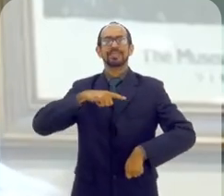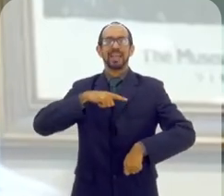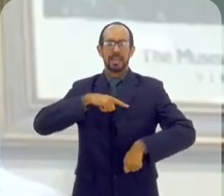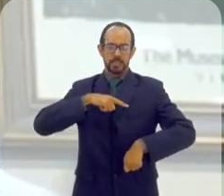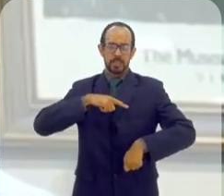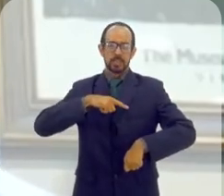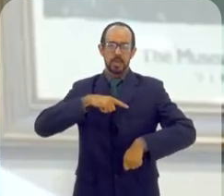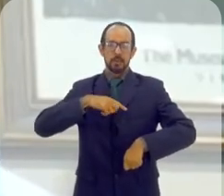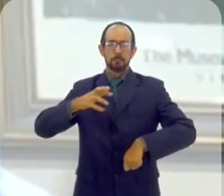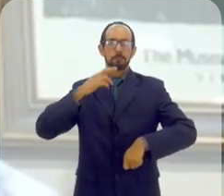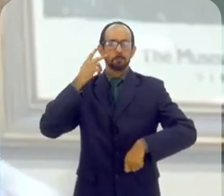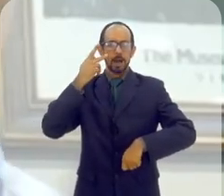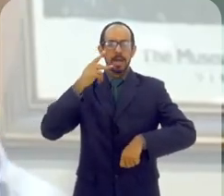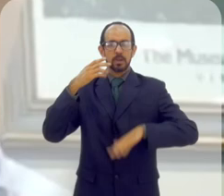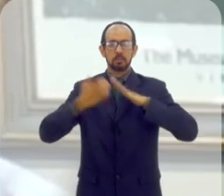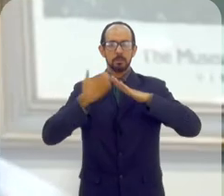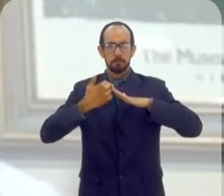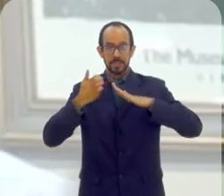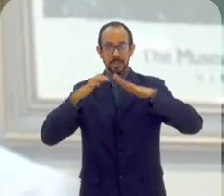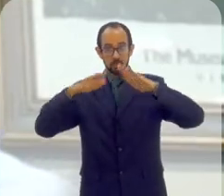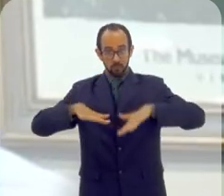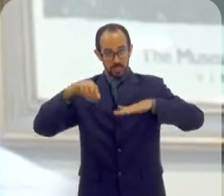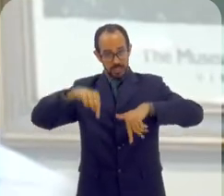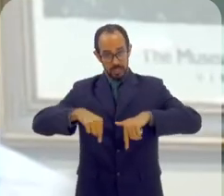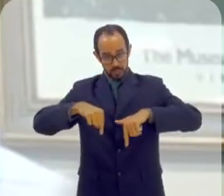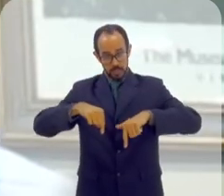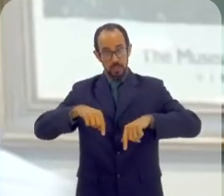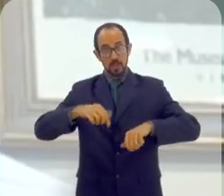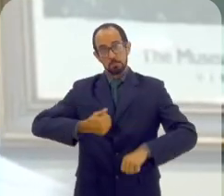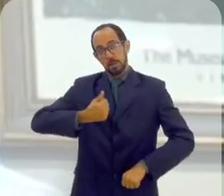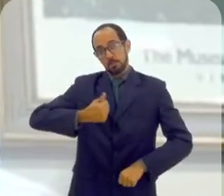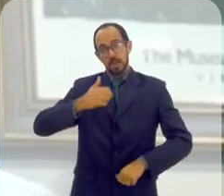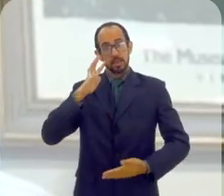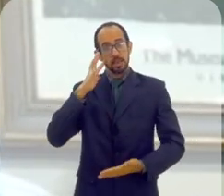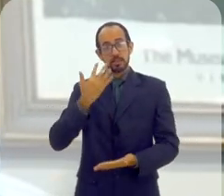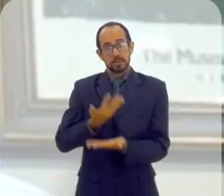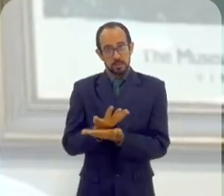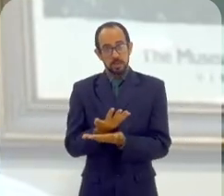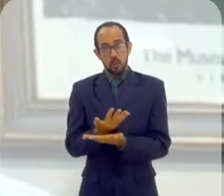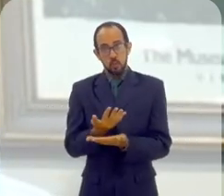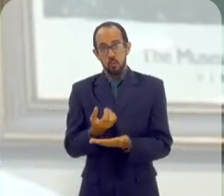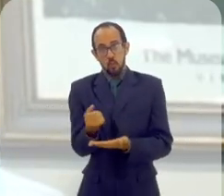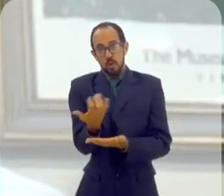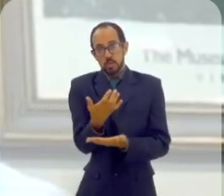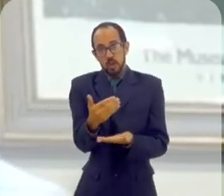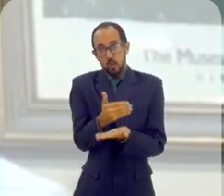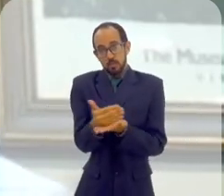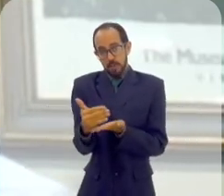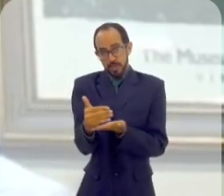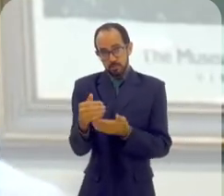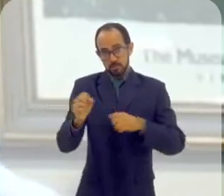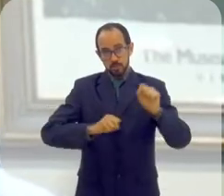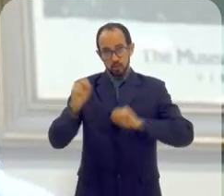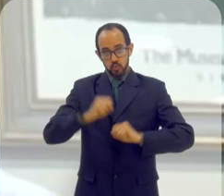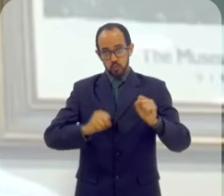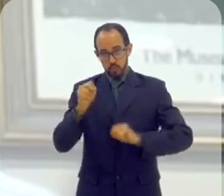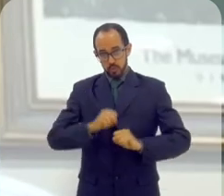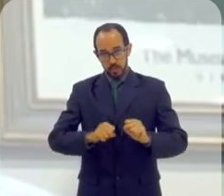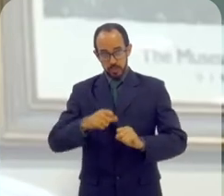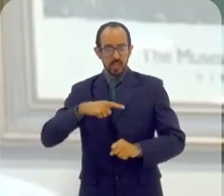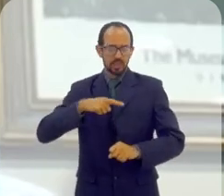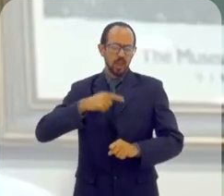que reúne uma empresa existe está lá e ficar aqui a primeira decisão Quando você vai instalar uma indústria